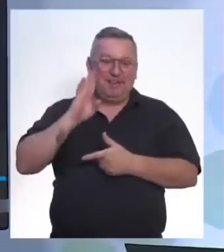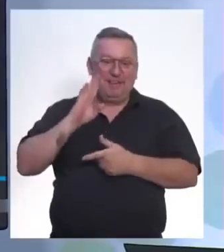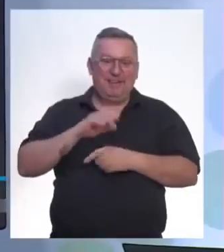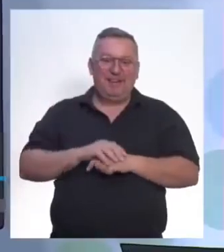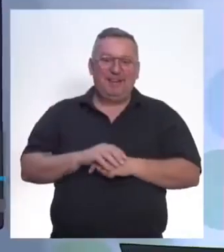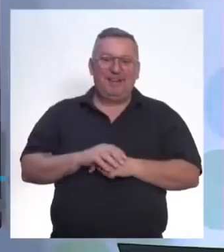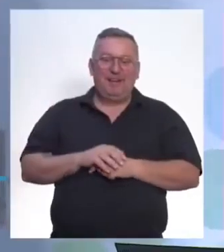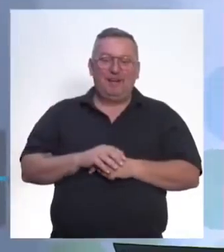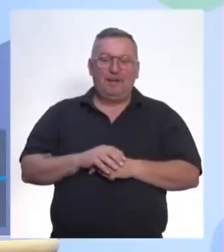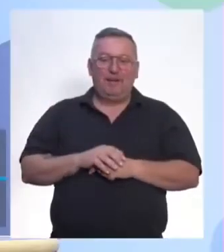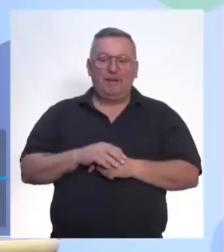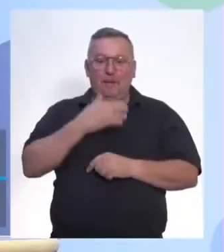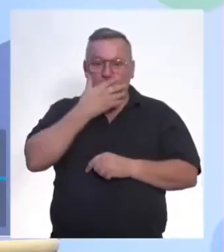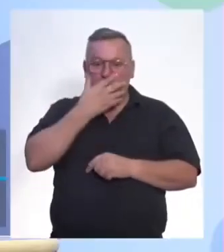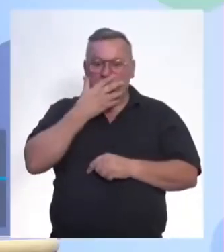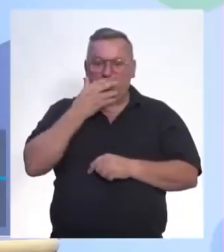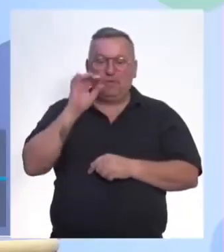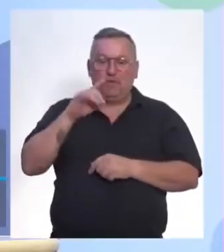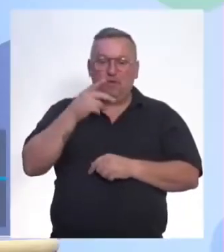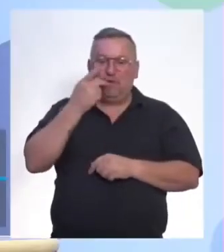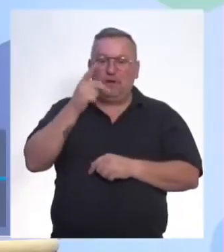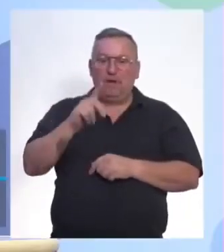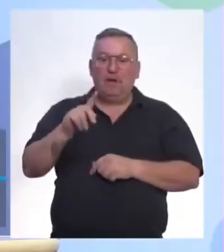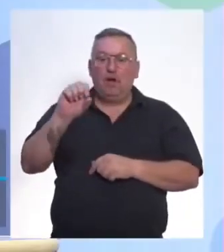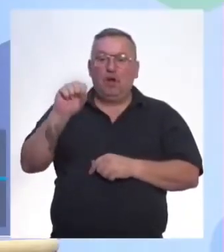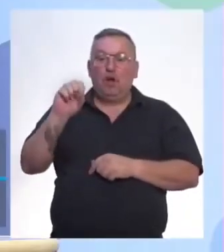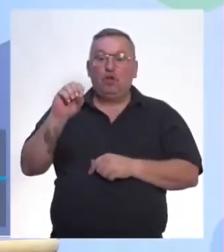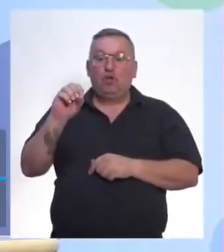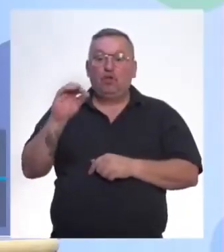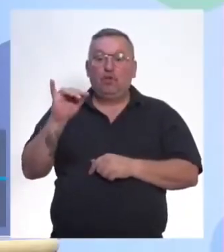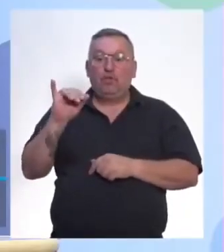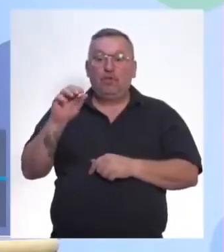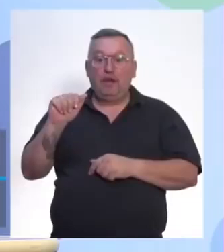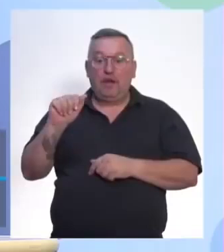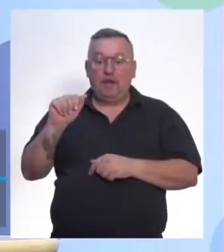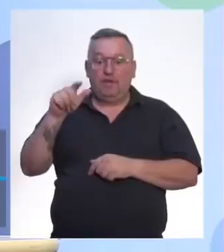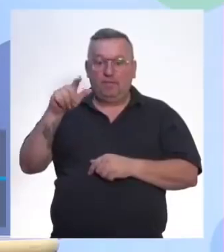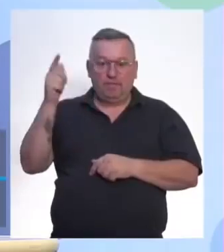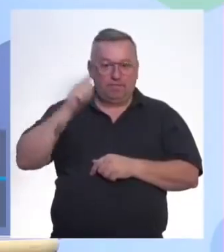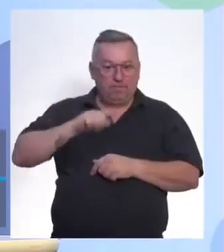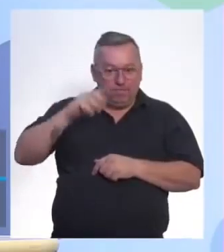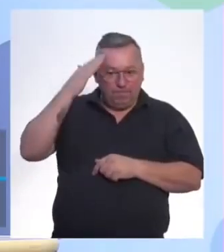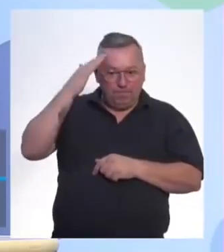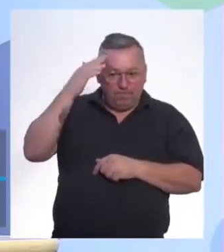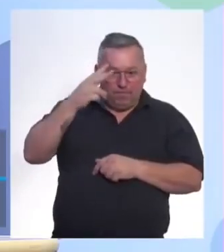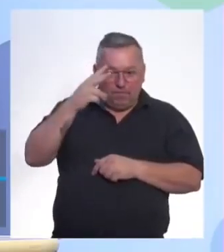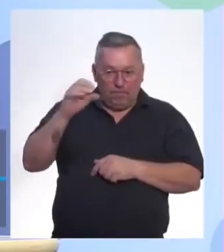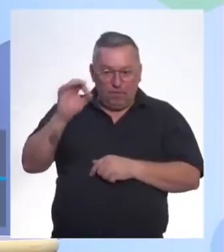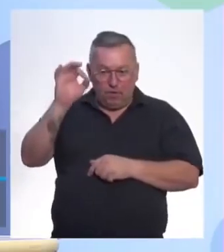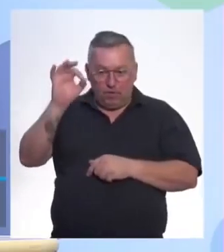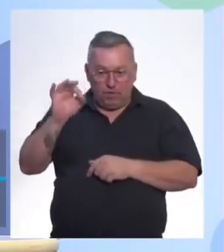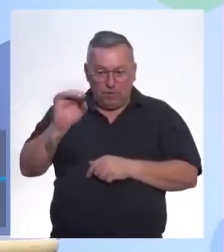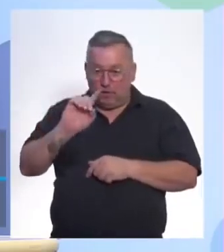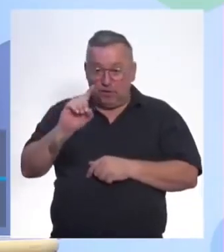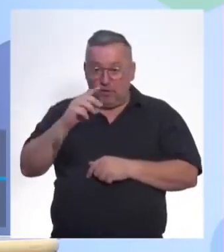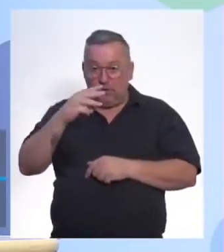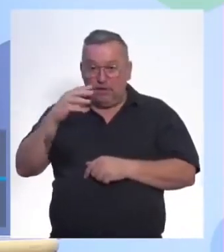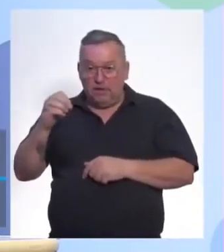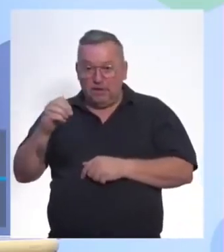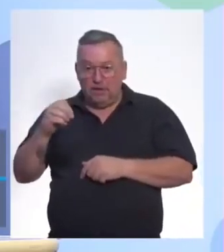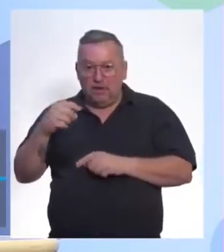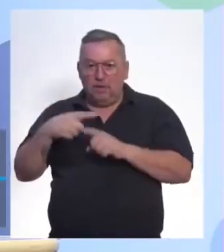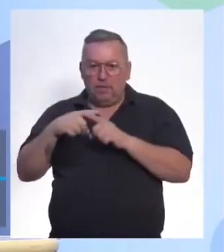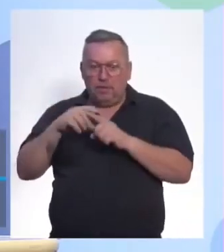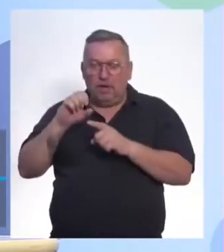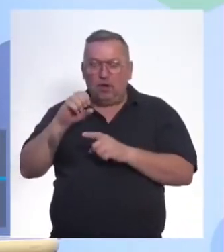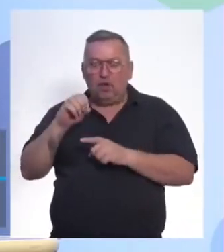Beleza? Exato. E só comentando, pois não. Sofia, você entendeu por que é 20% e não 30%? Porque a Sofia também